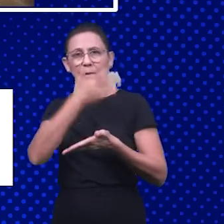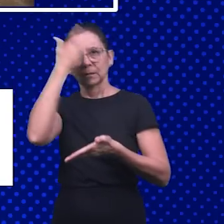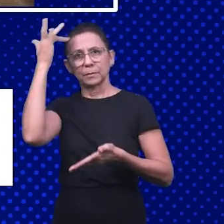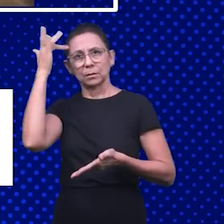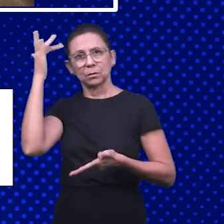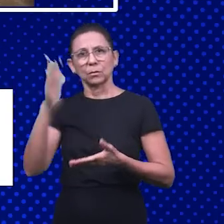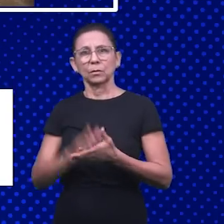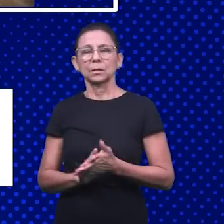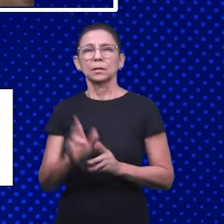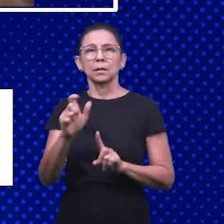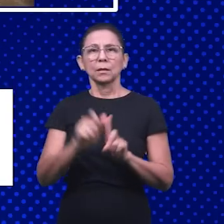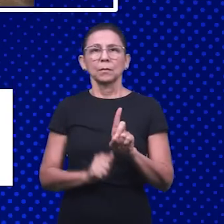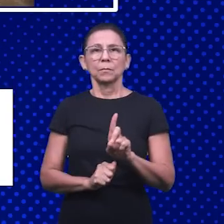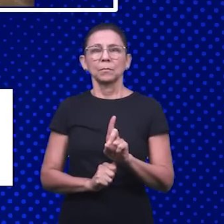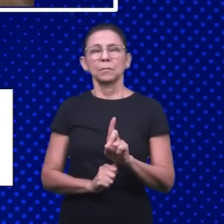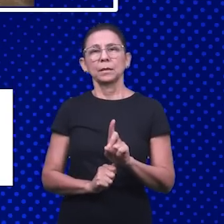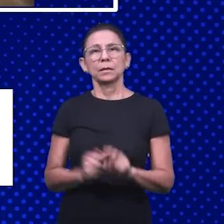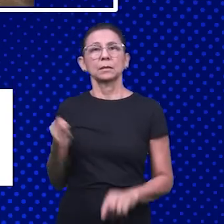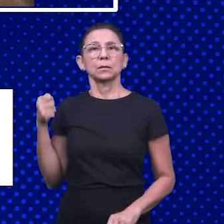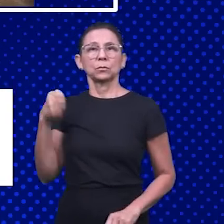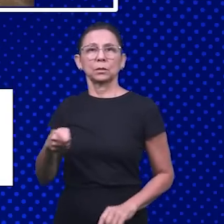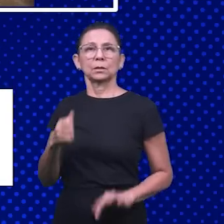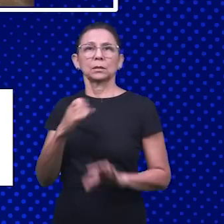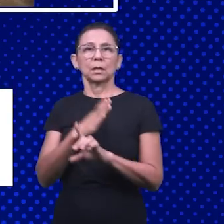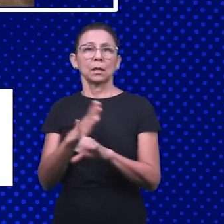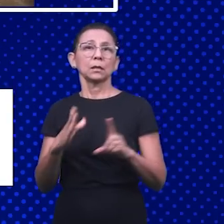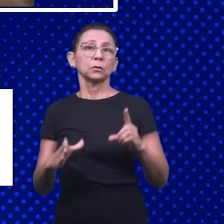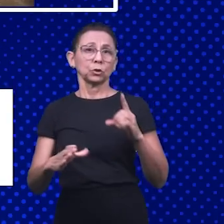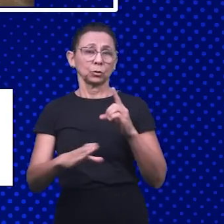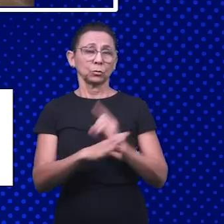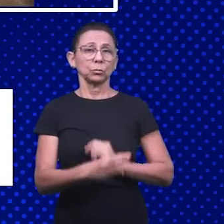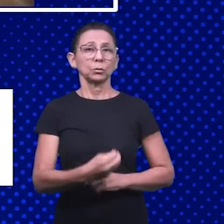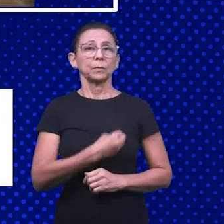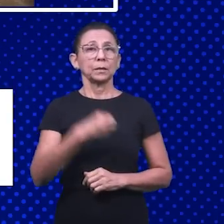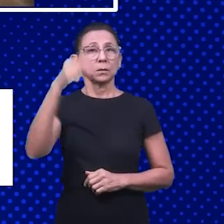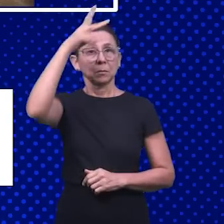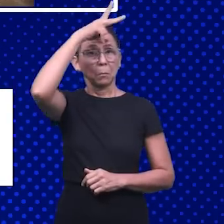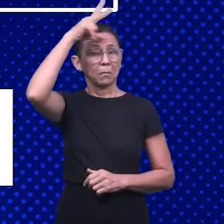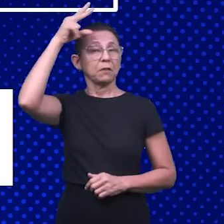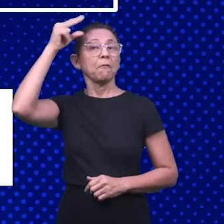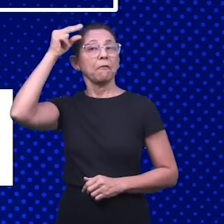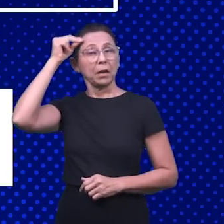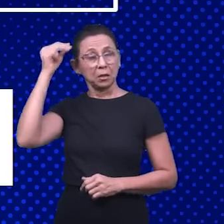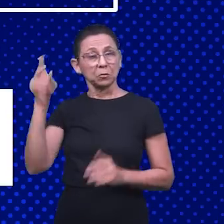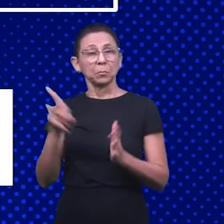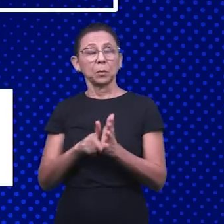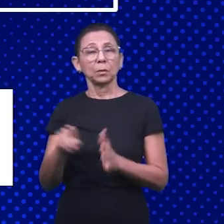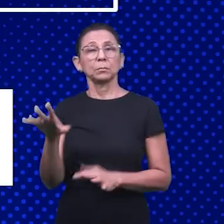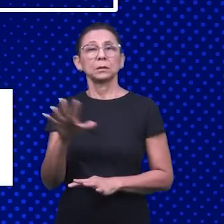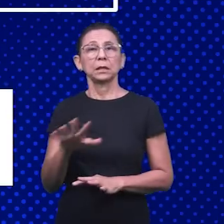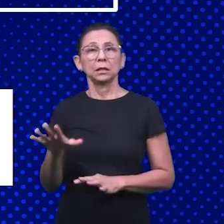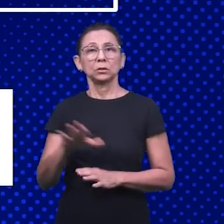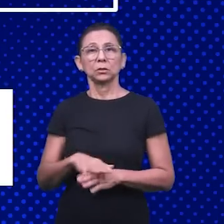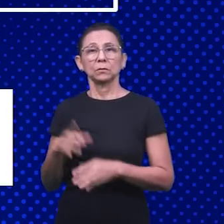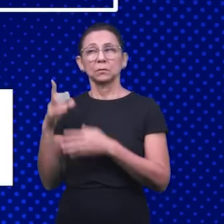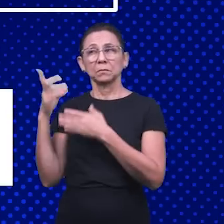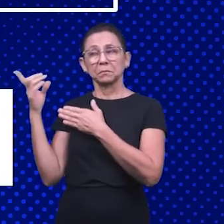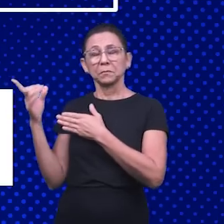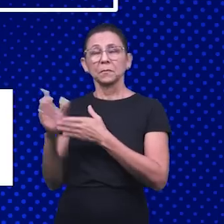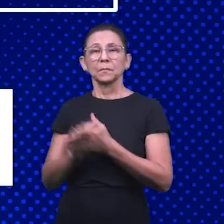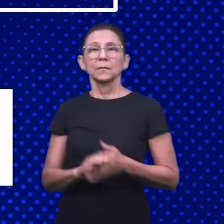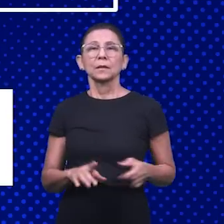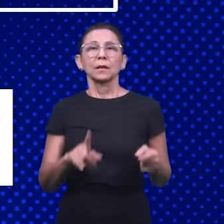mês das autoridades na igreja de Danbury, em Connecticut, teve a presença do prefeito da cidade. Na foto estão o prefeito, o pastor